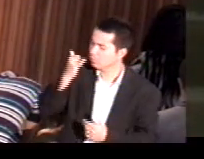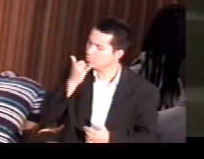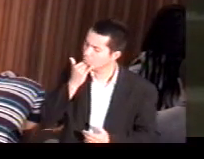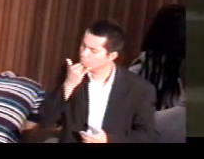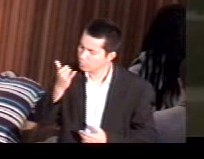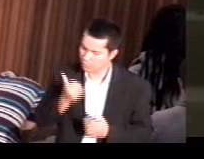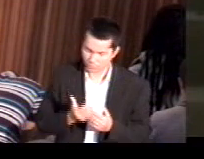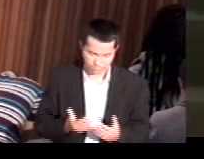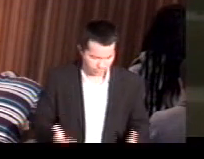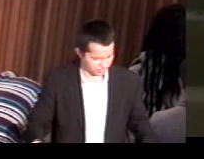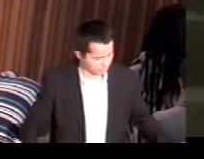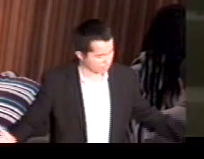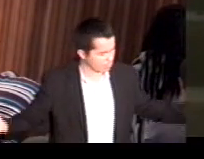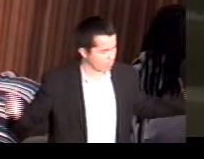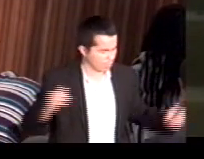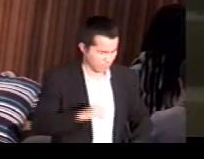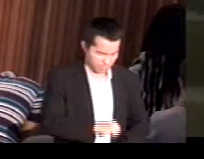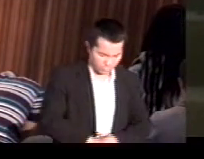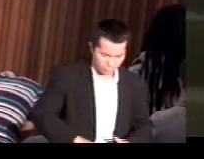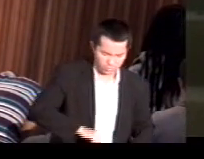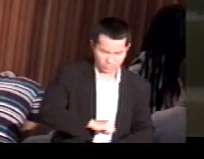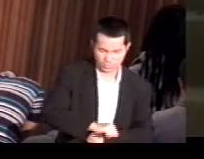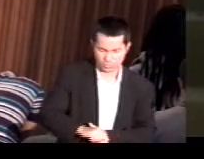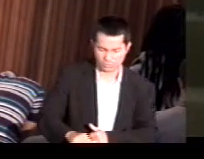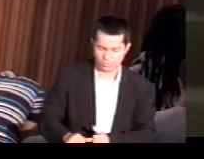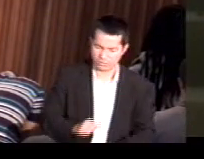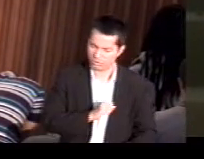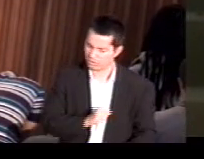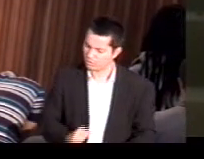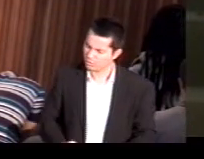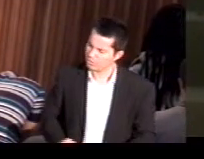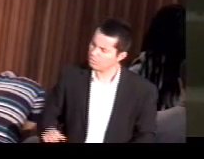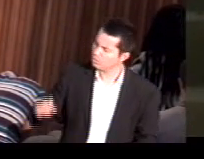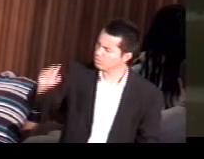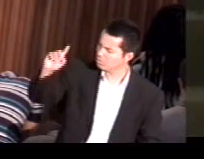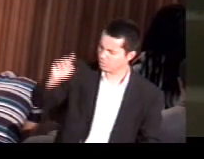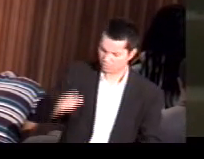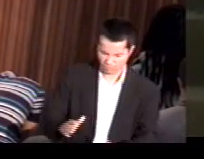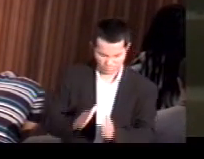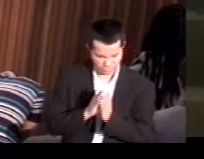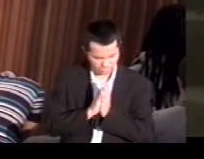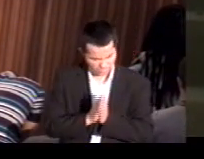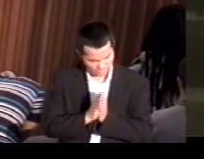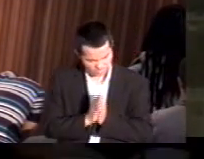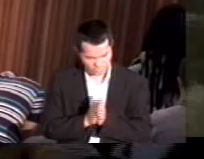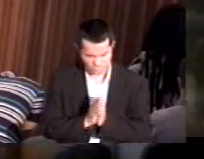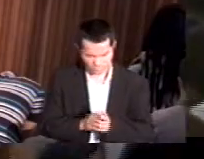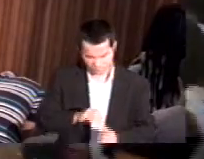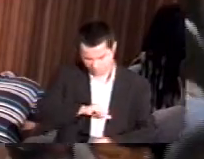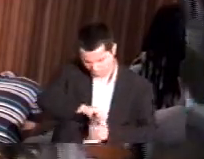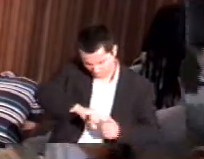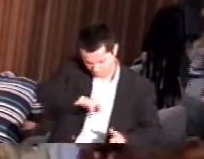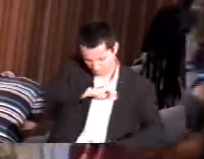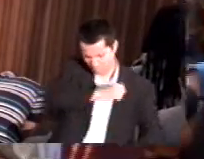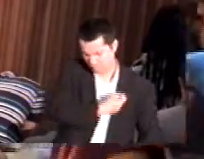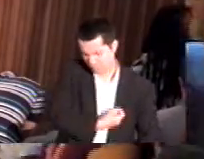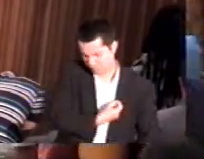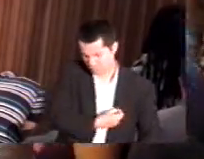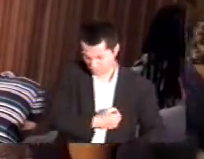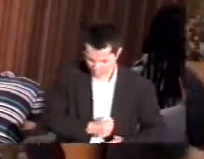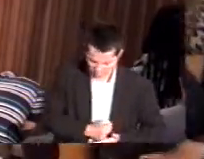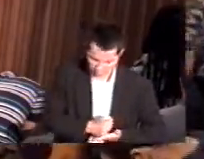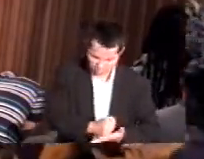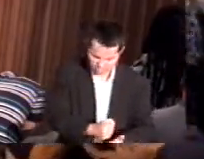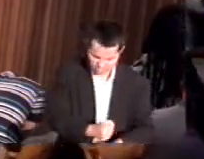perdoa, transforma, Senhor, restaura, mas Senhor, me ajuda